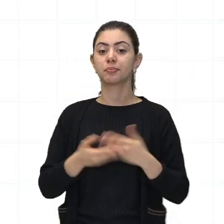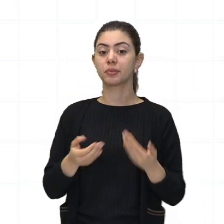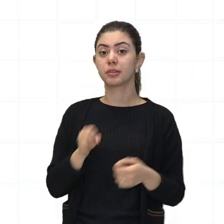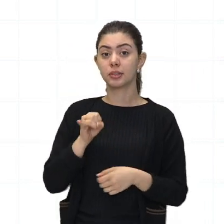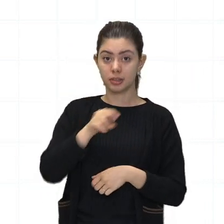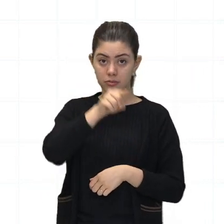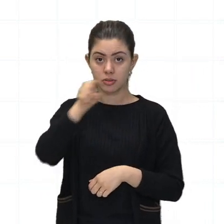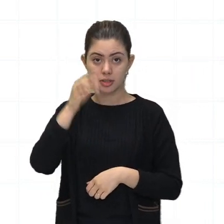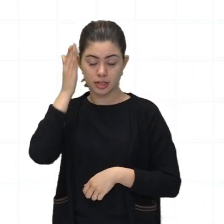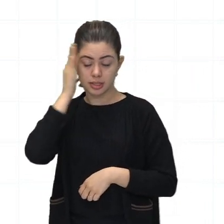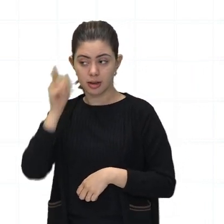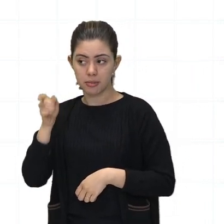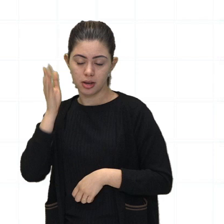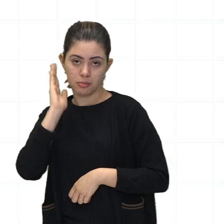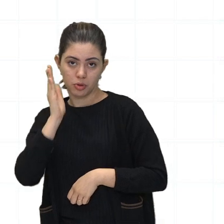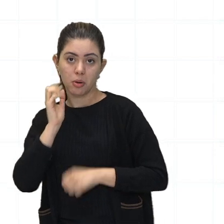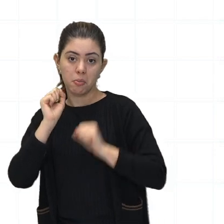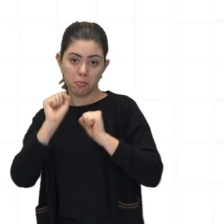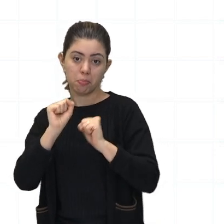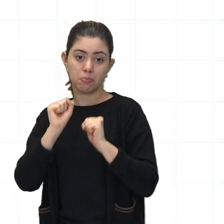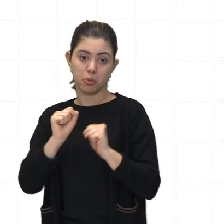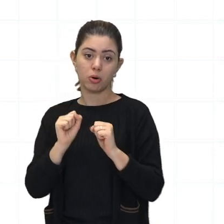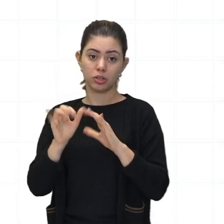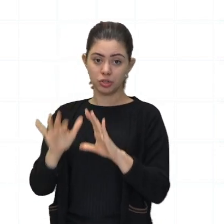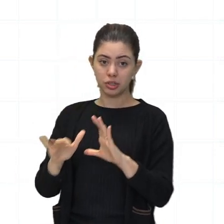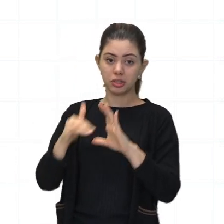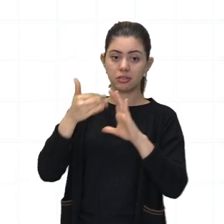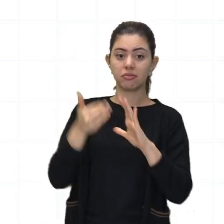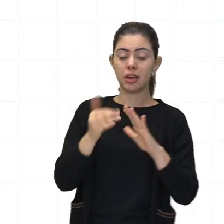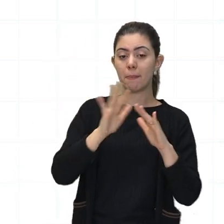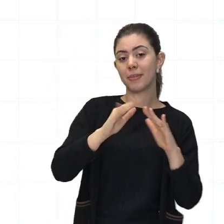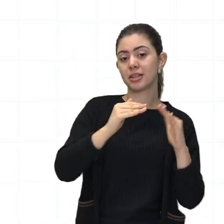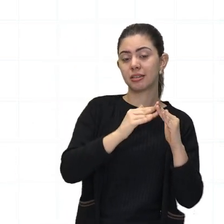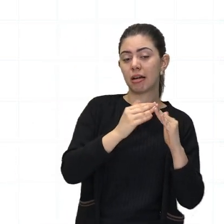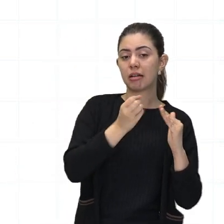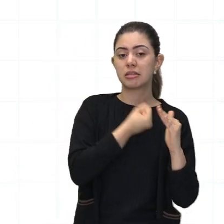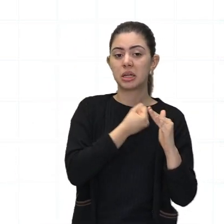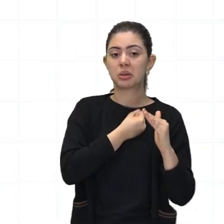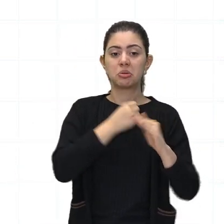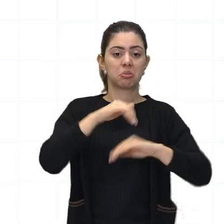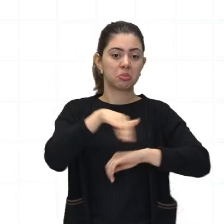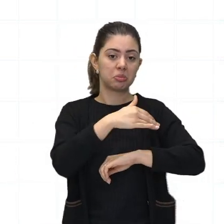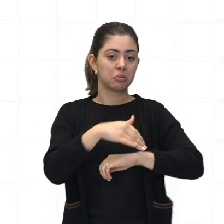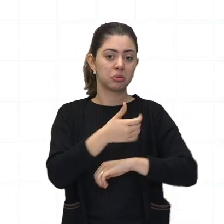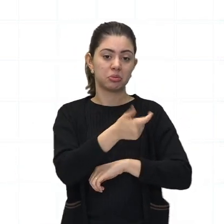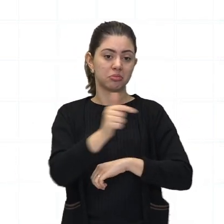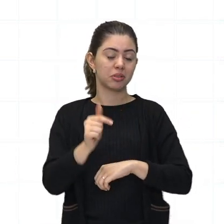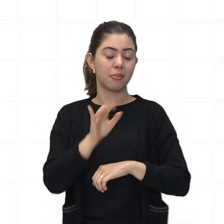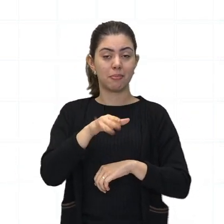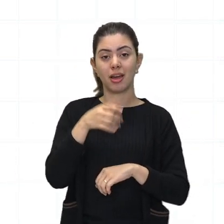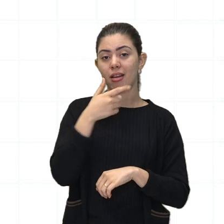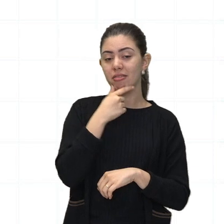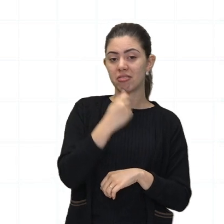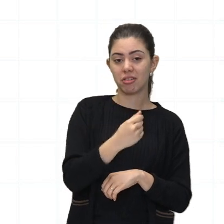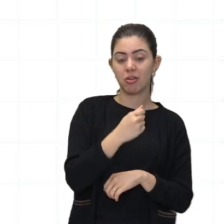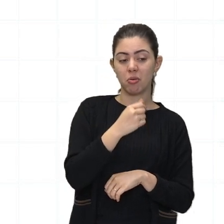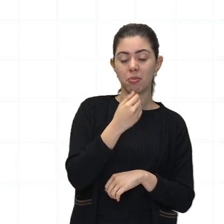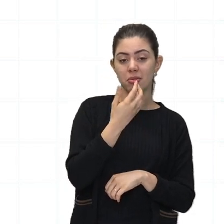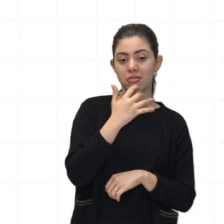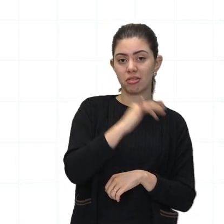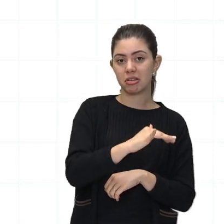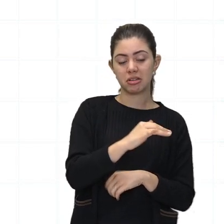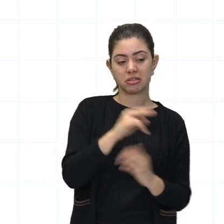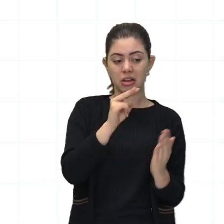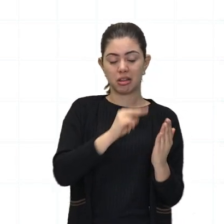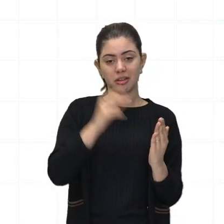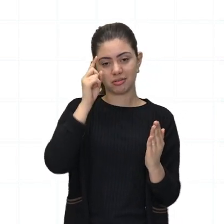burrinho desses pode escrever para a Rua das Casas, número das portas, ao menino azul que não sabe ler. Elementos